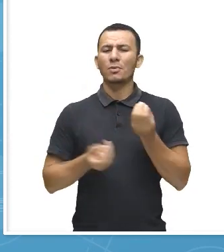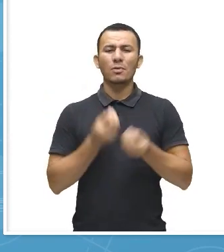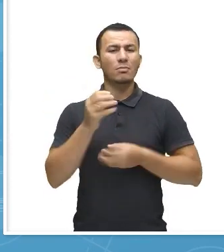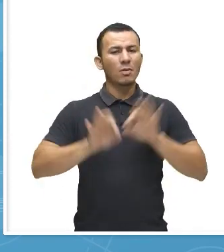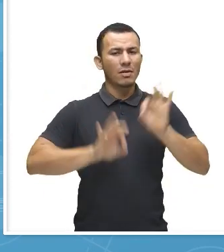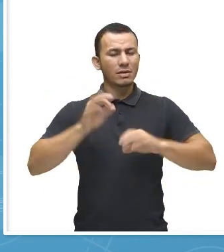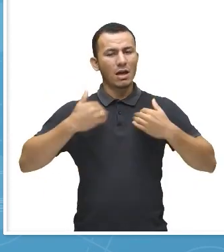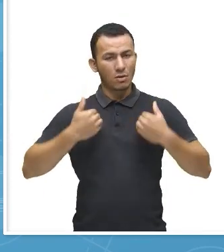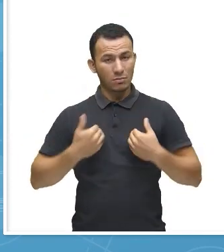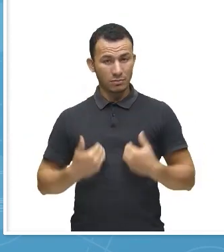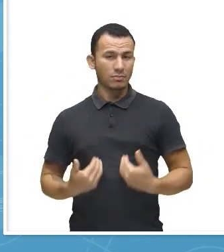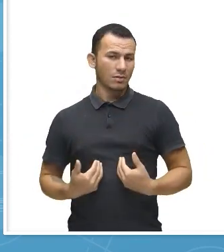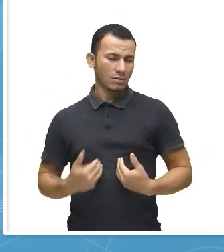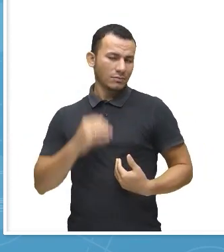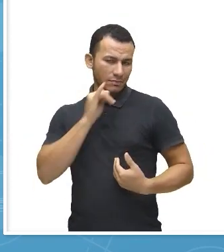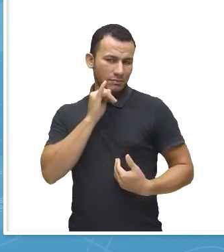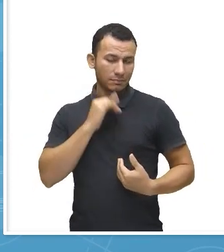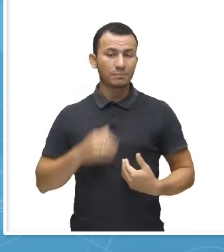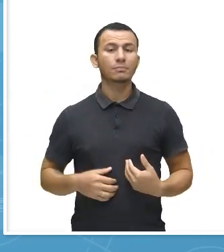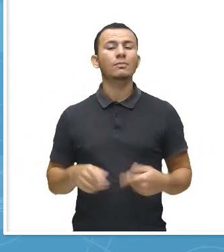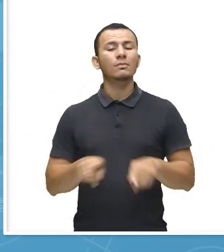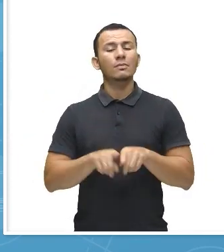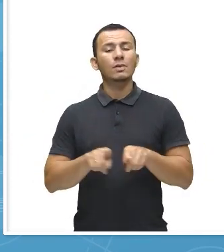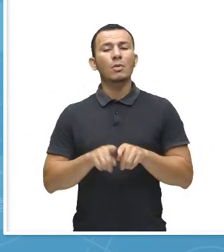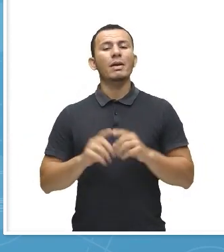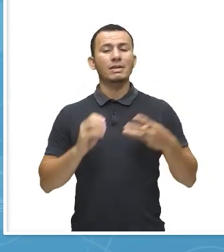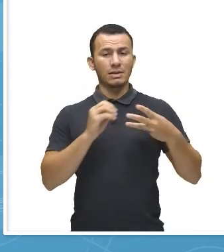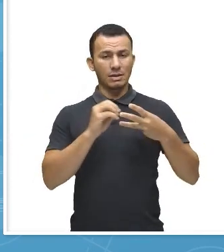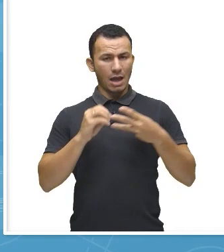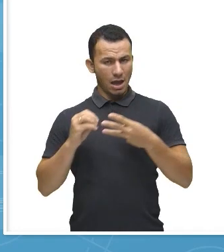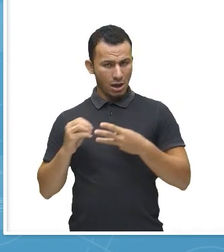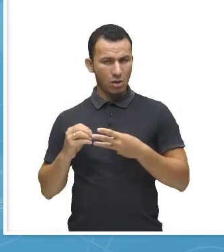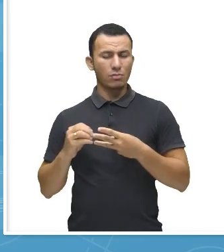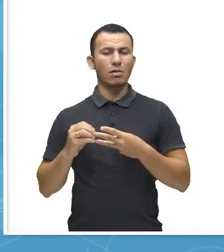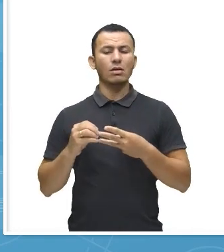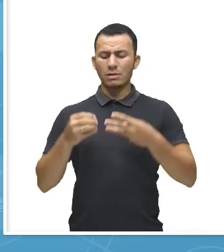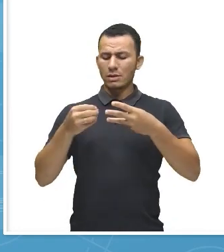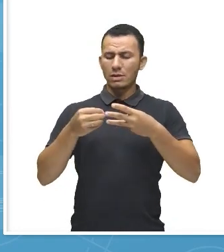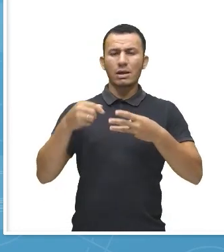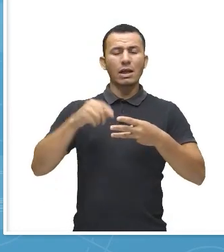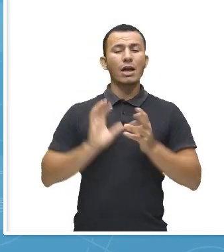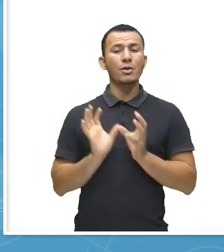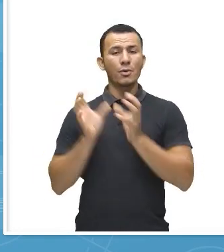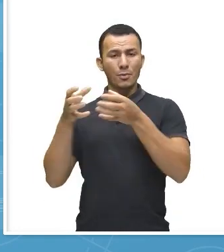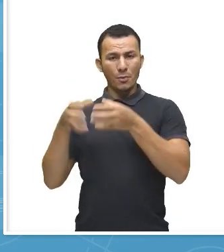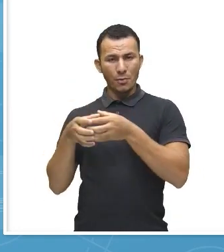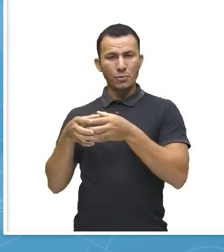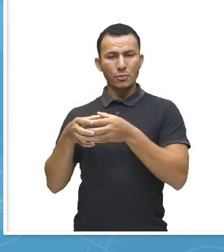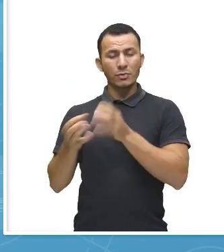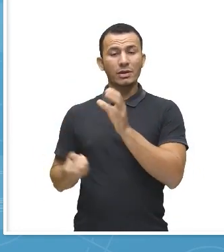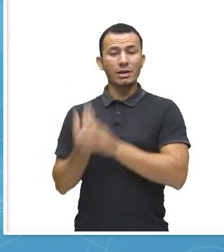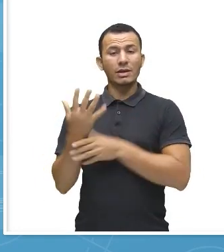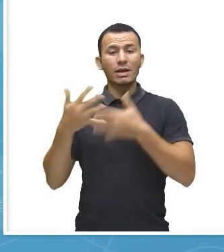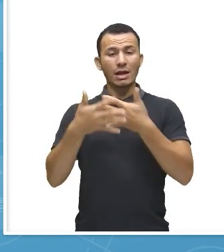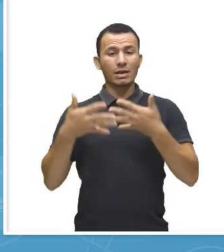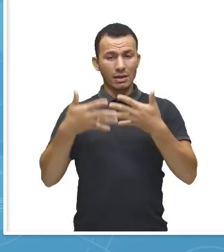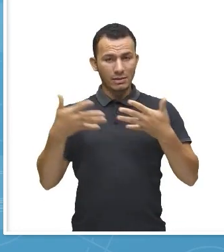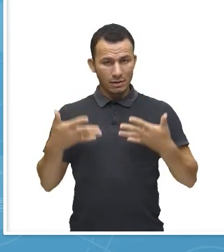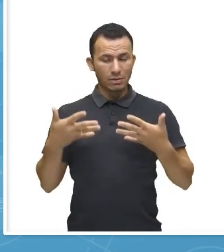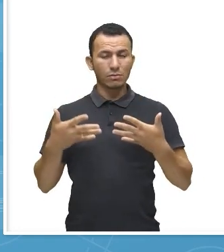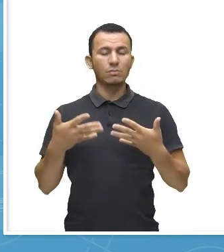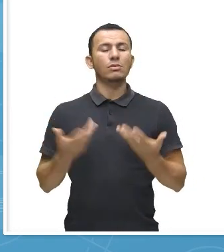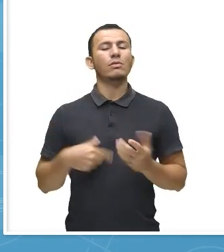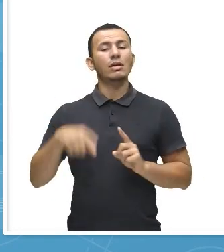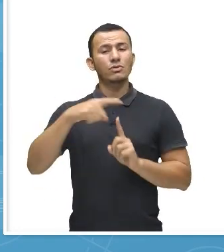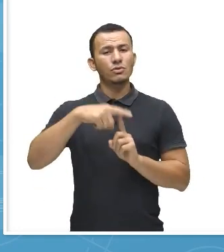corpo humano, por exemplo, já vimos sobre as células, que elas são um conjunto de células formam os tecidos, e a gente vai ter